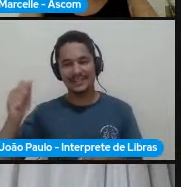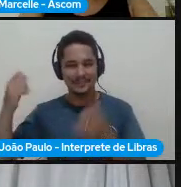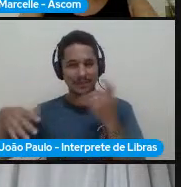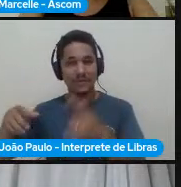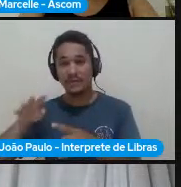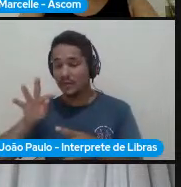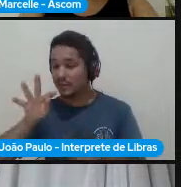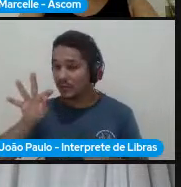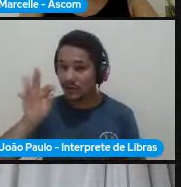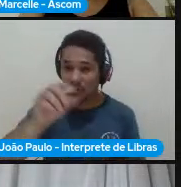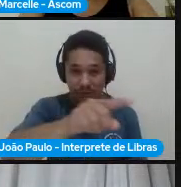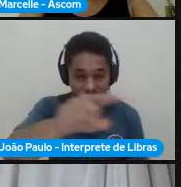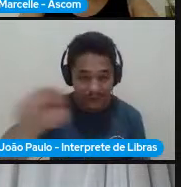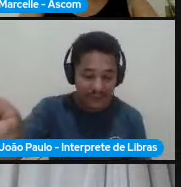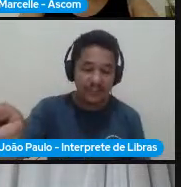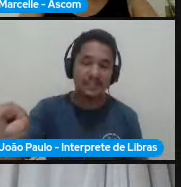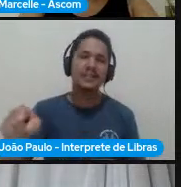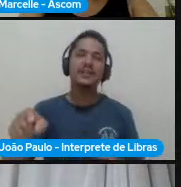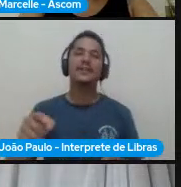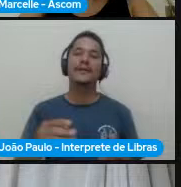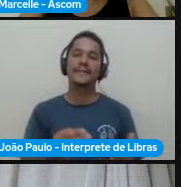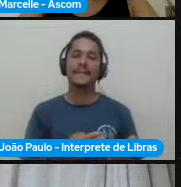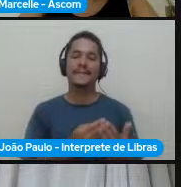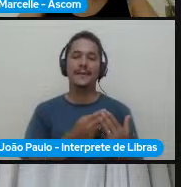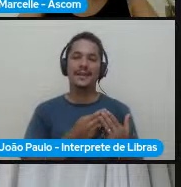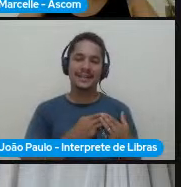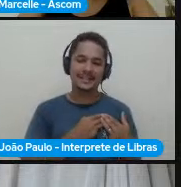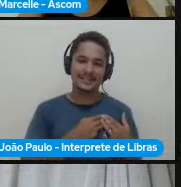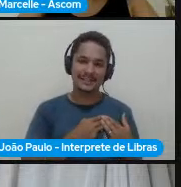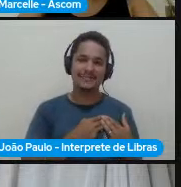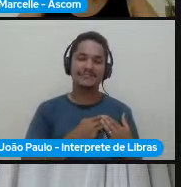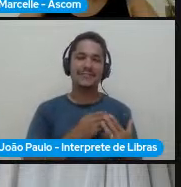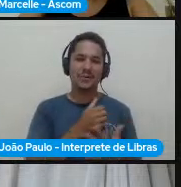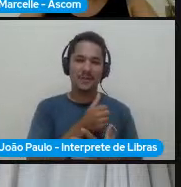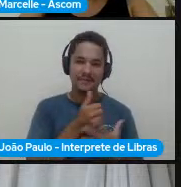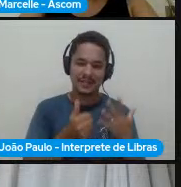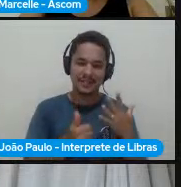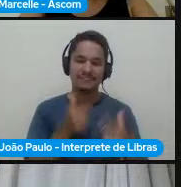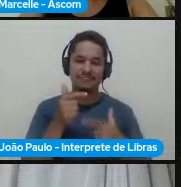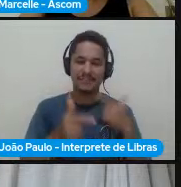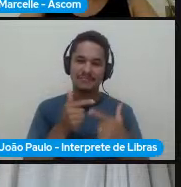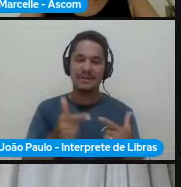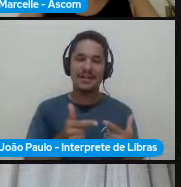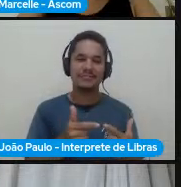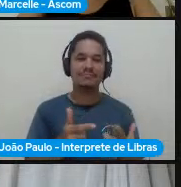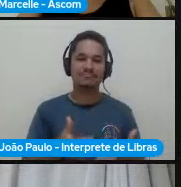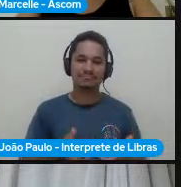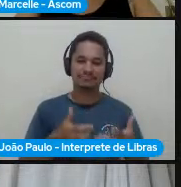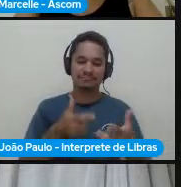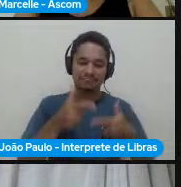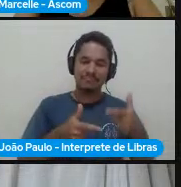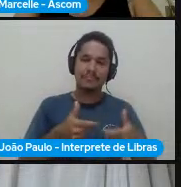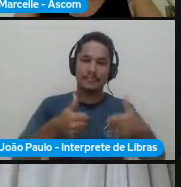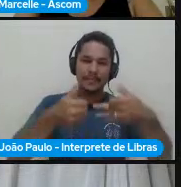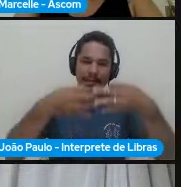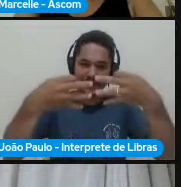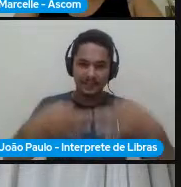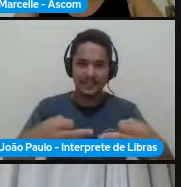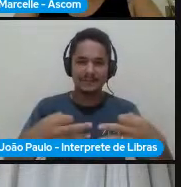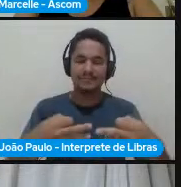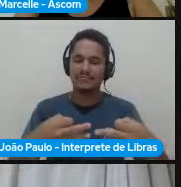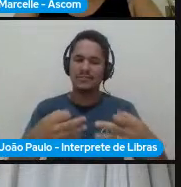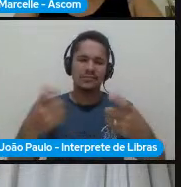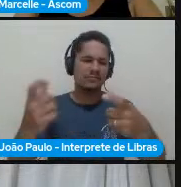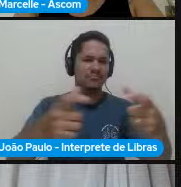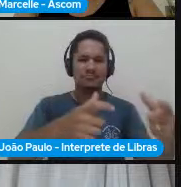aí uma qualificação e uma inserção digna no mercado de trabalho e ocupar todos os espaços aí.